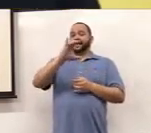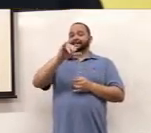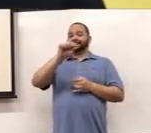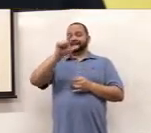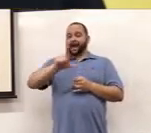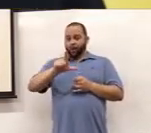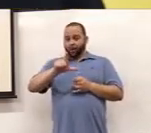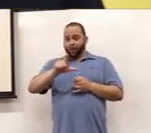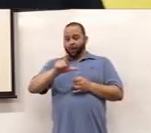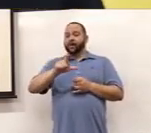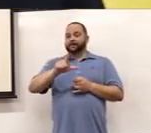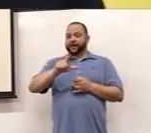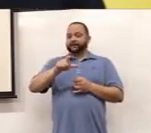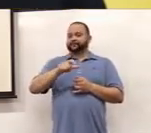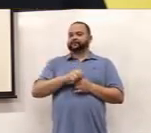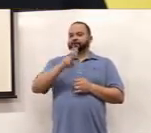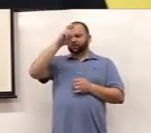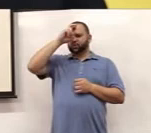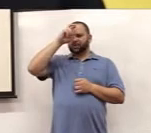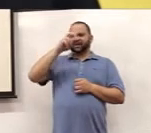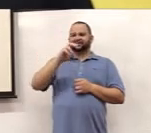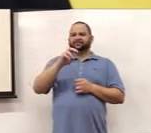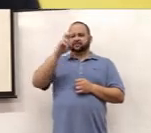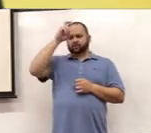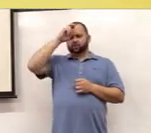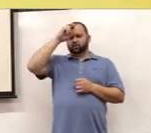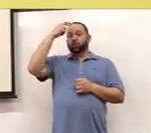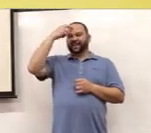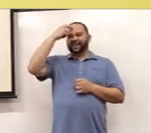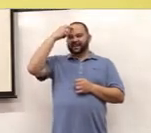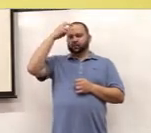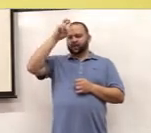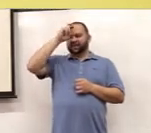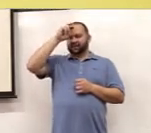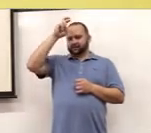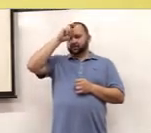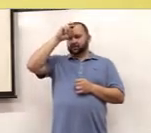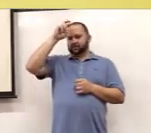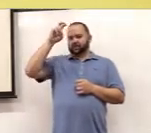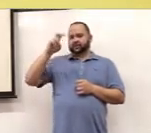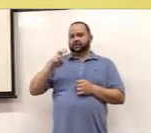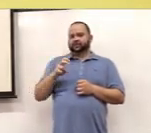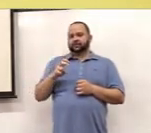turca, que faz uma variação sobre o tema da nona sinfonia.